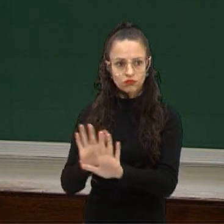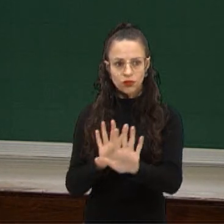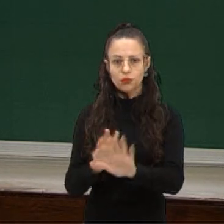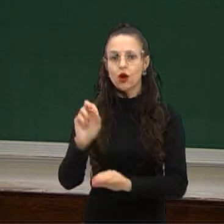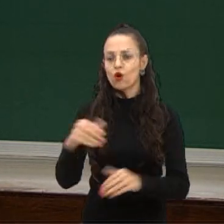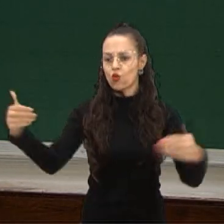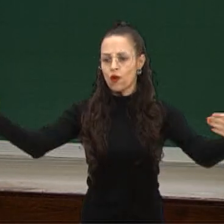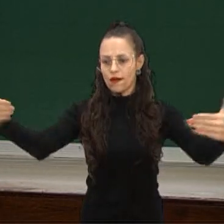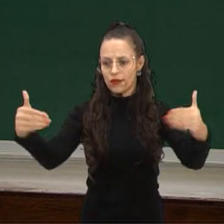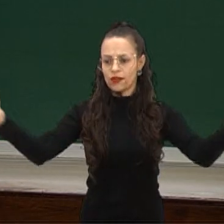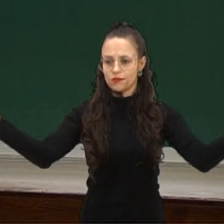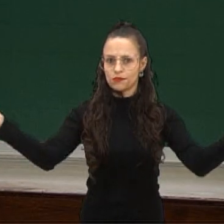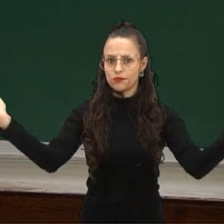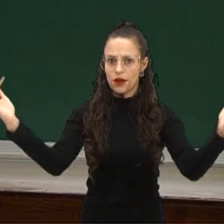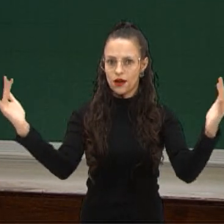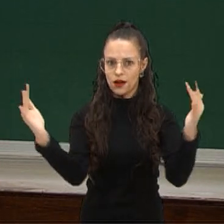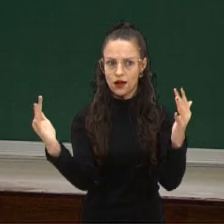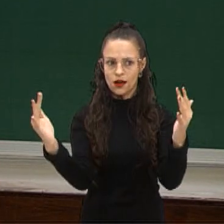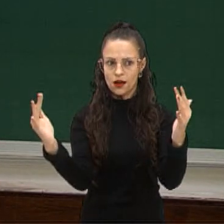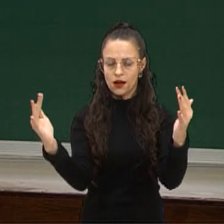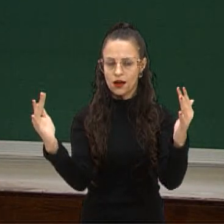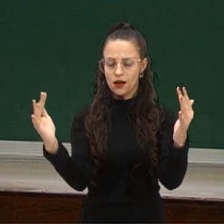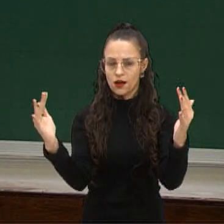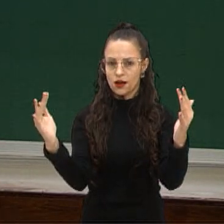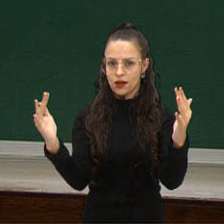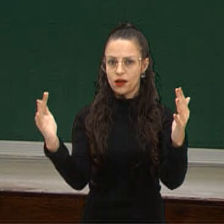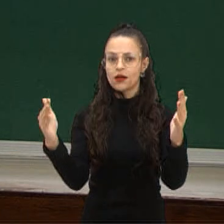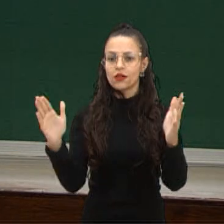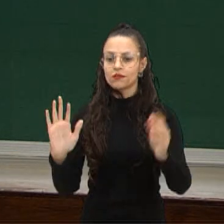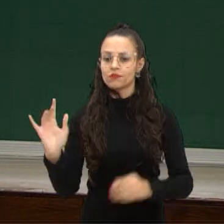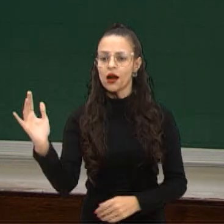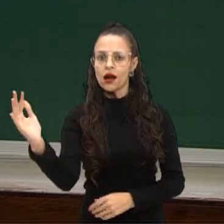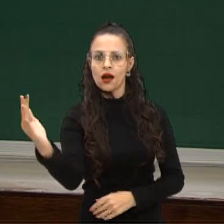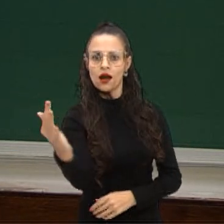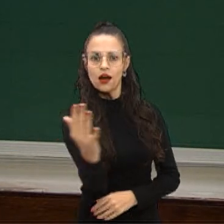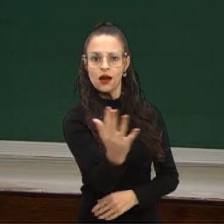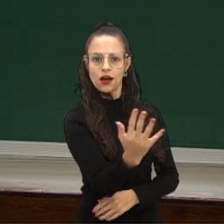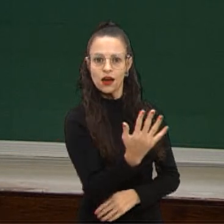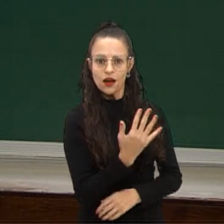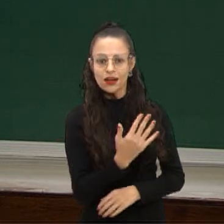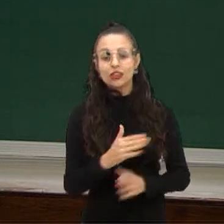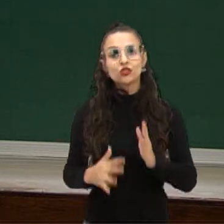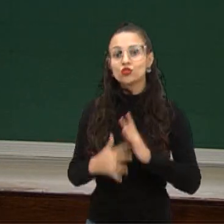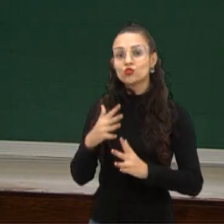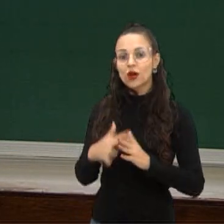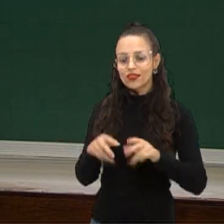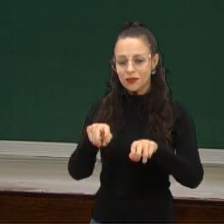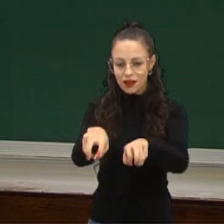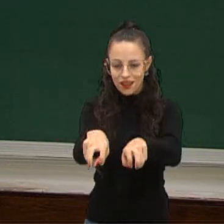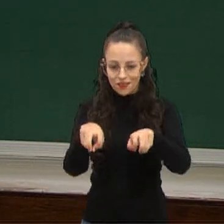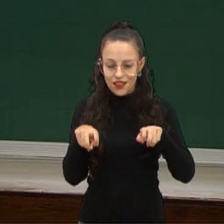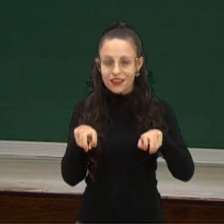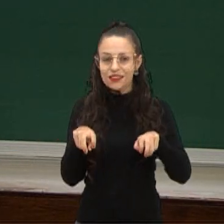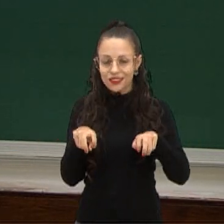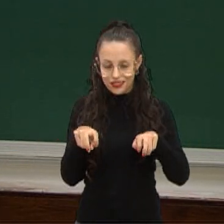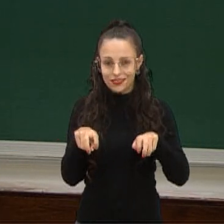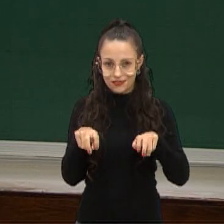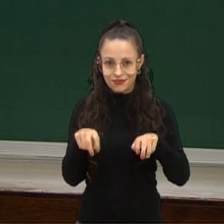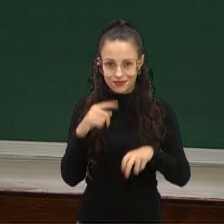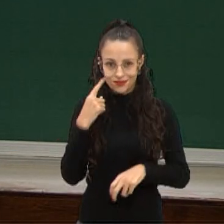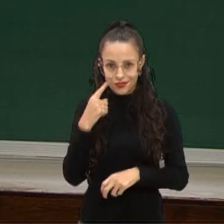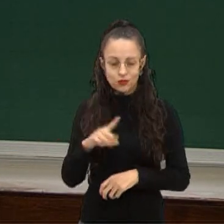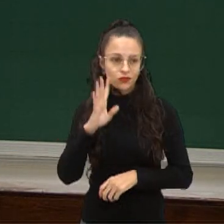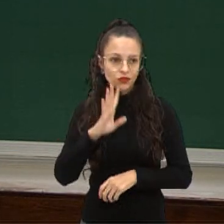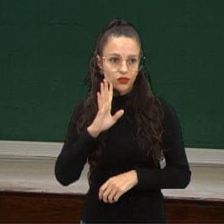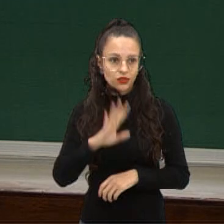ou pela lateral, faziam a volta, via as relíquias e não atrapalhavam a missa. Olha a concepção de ideia que bacana que